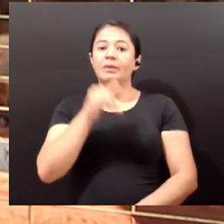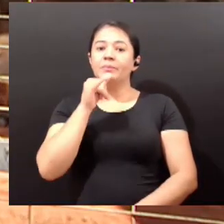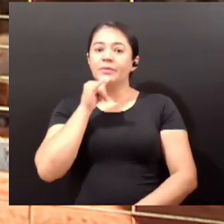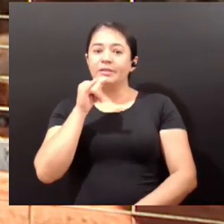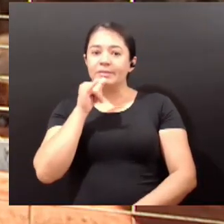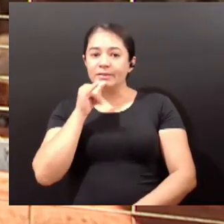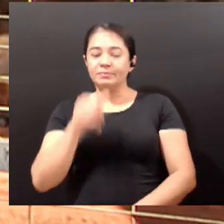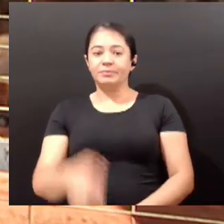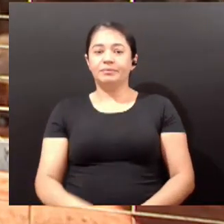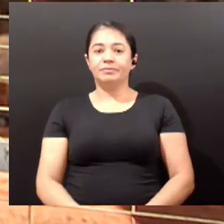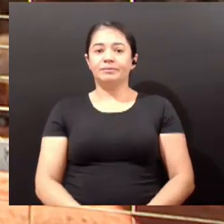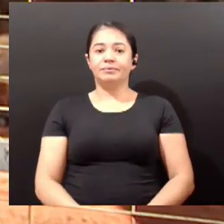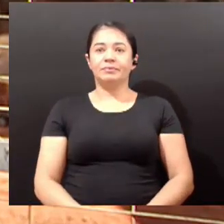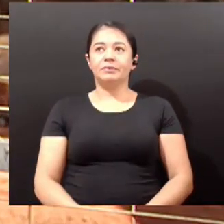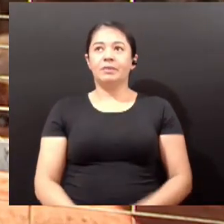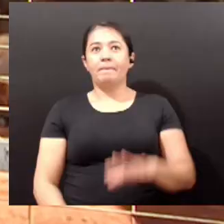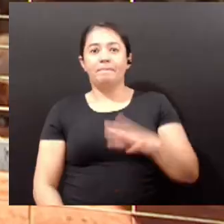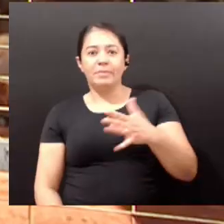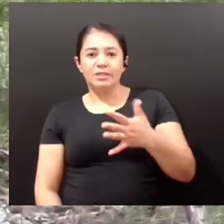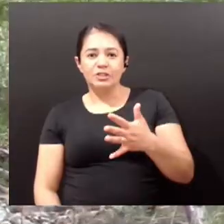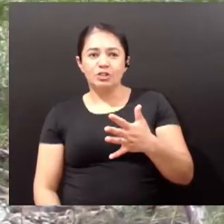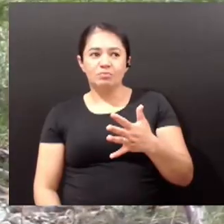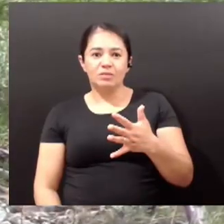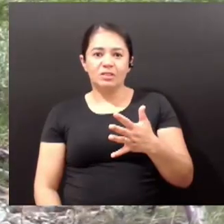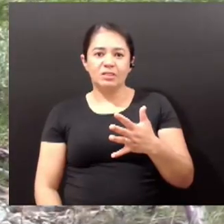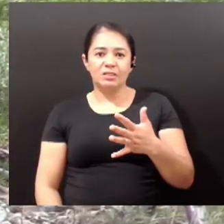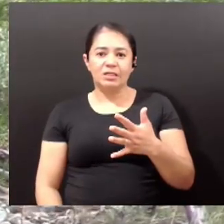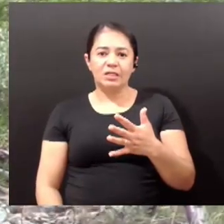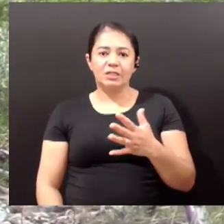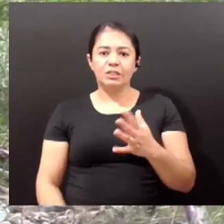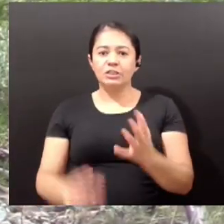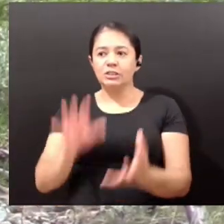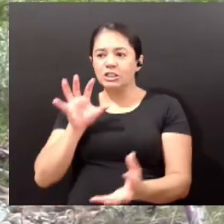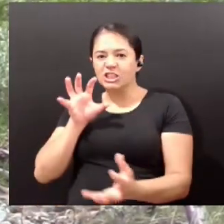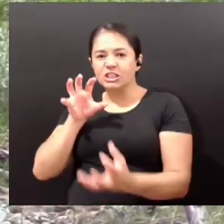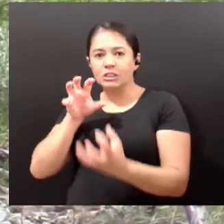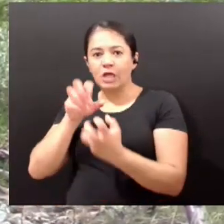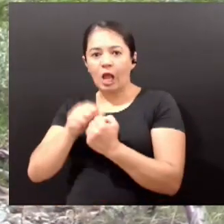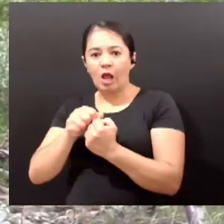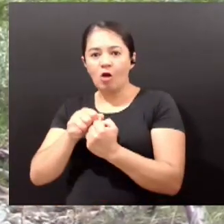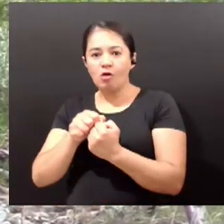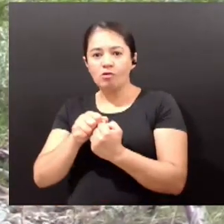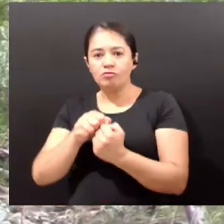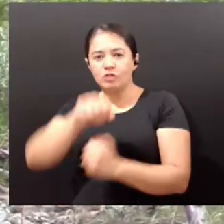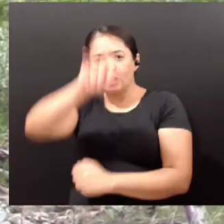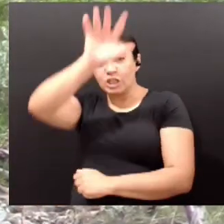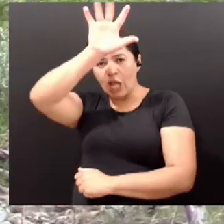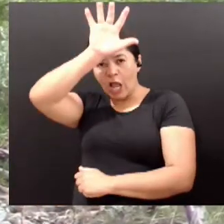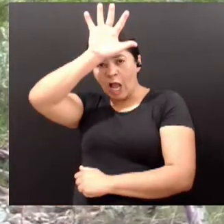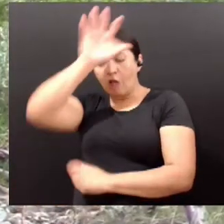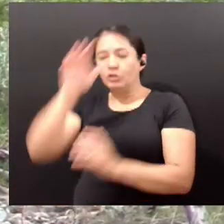ela chega a registro de predar alce, lógico que menor, mas o